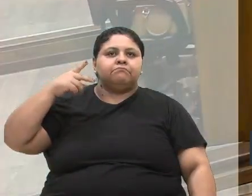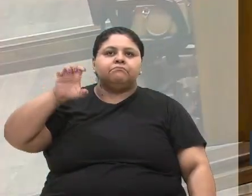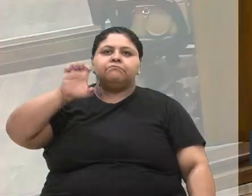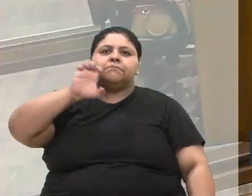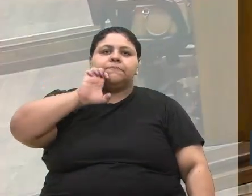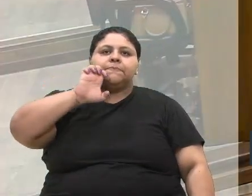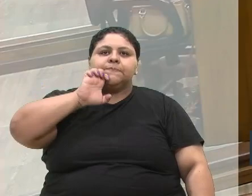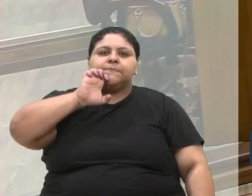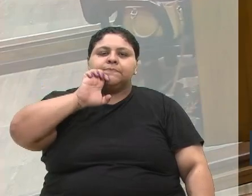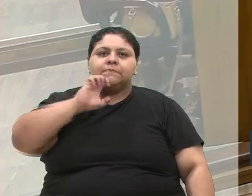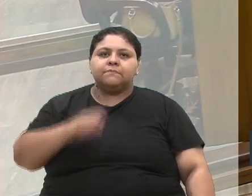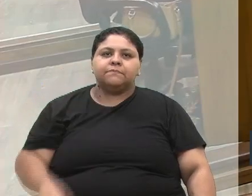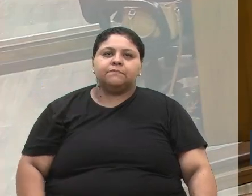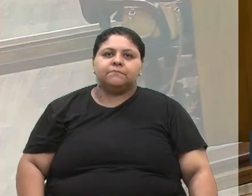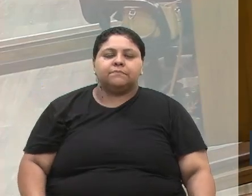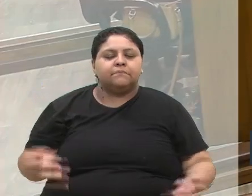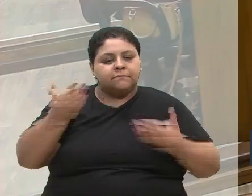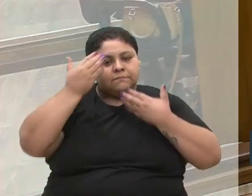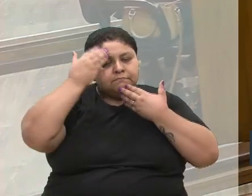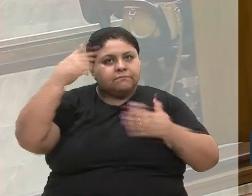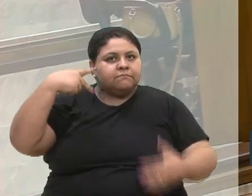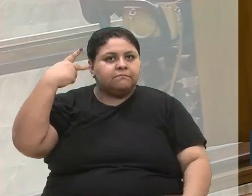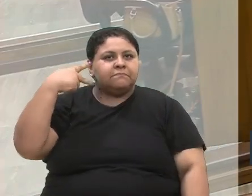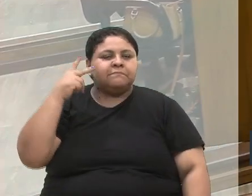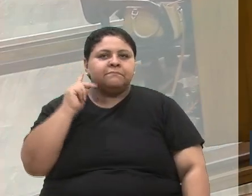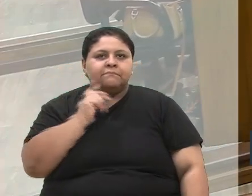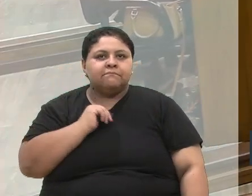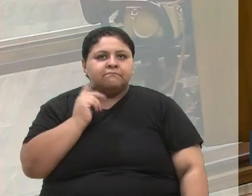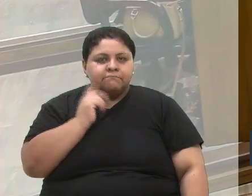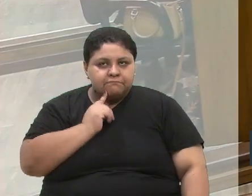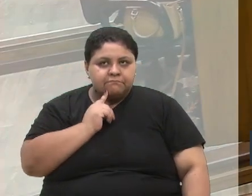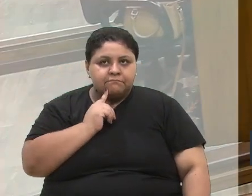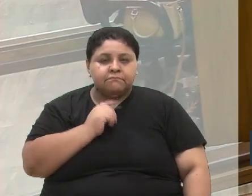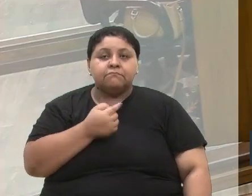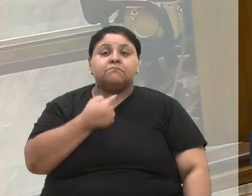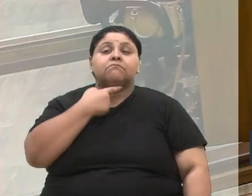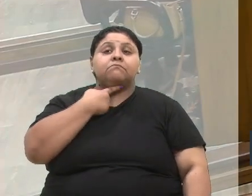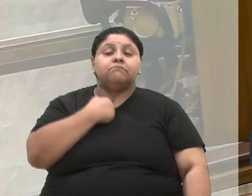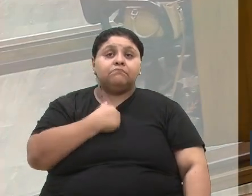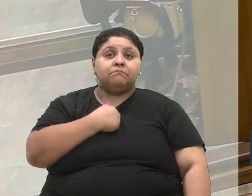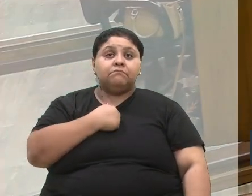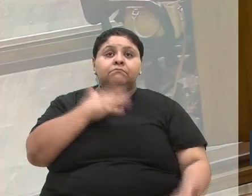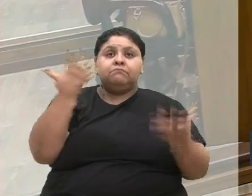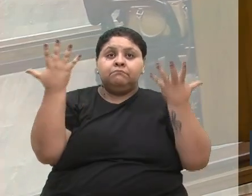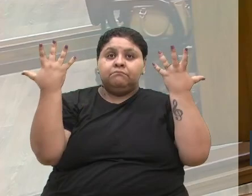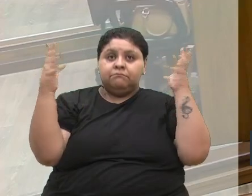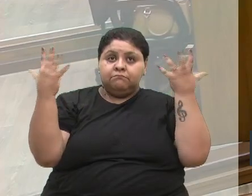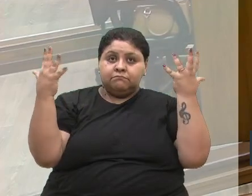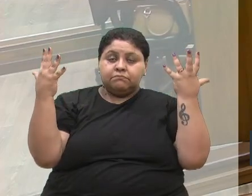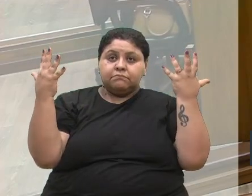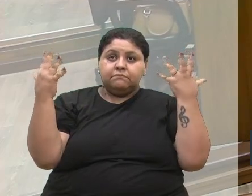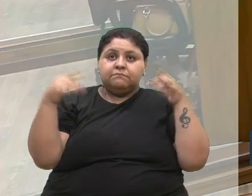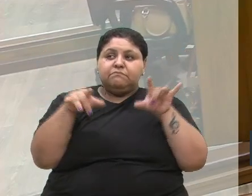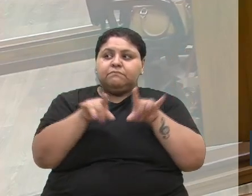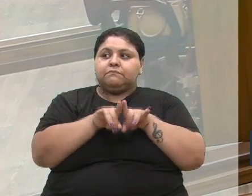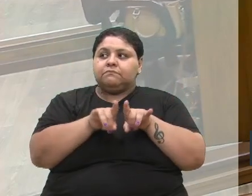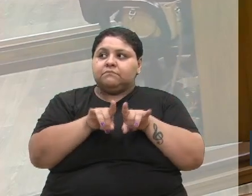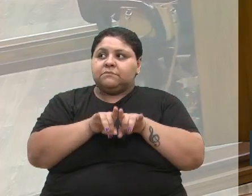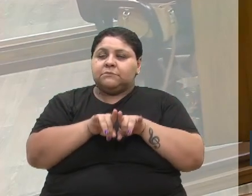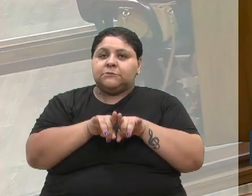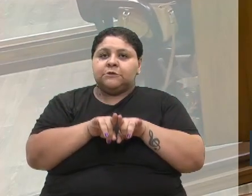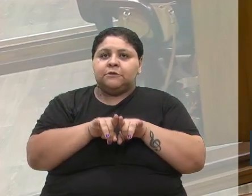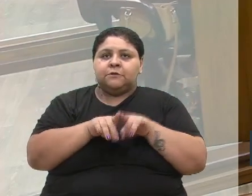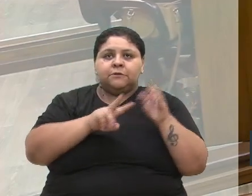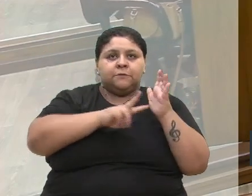Novo. Muito obrigado, vereador Renato. Gostaria de parabenizar o sindicato por